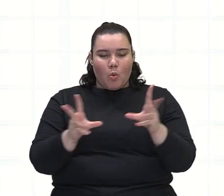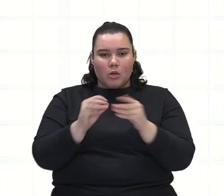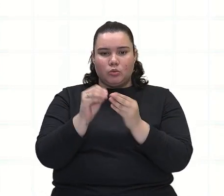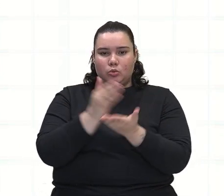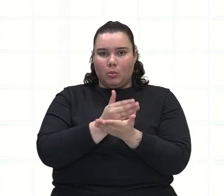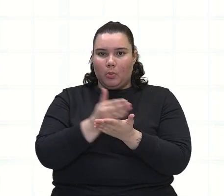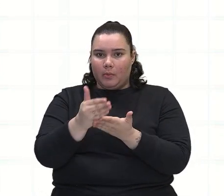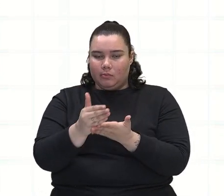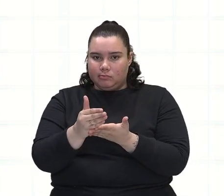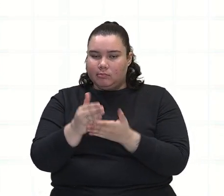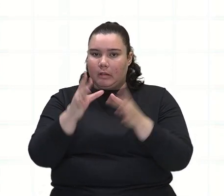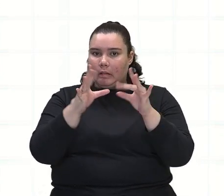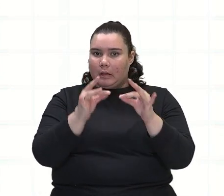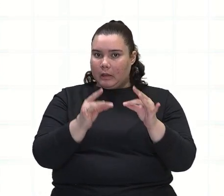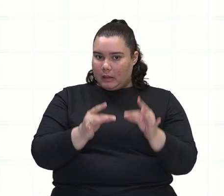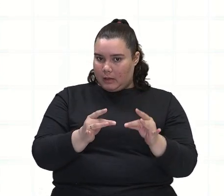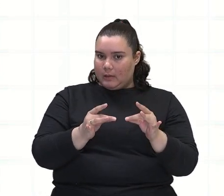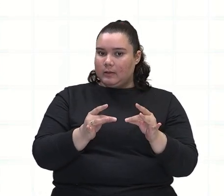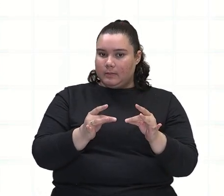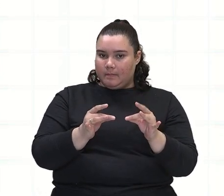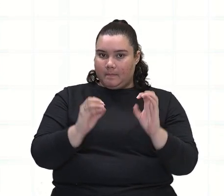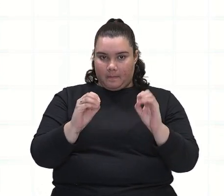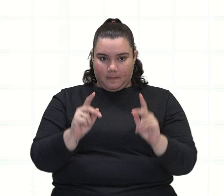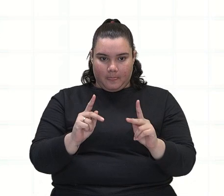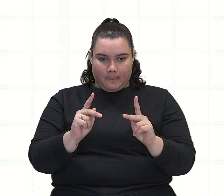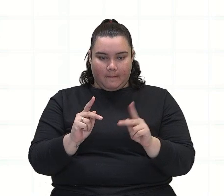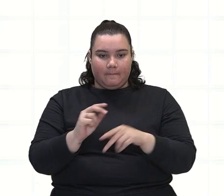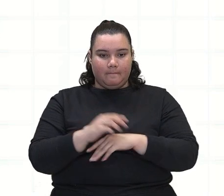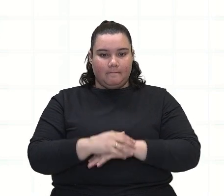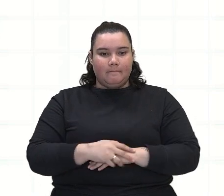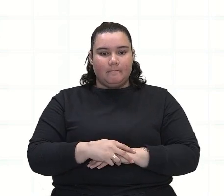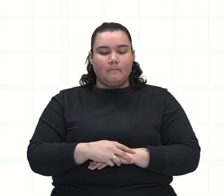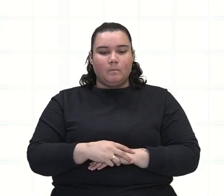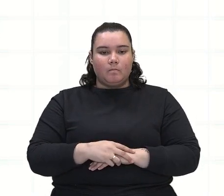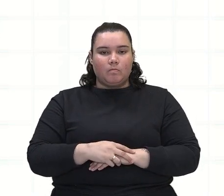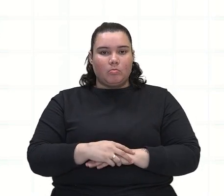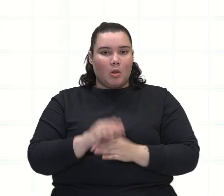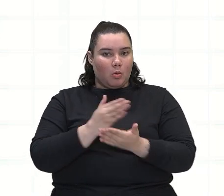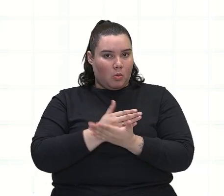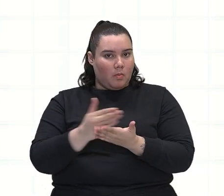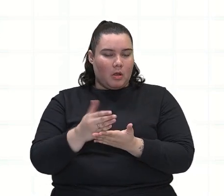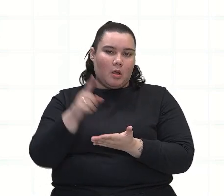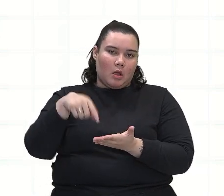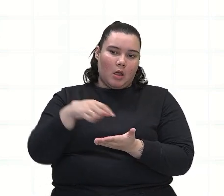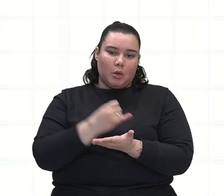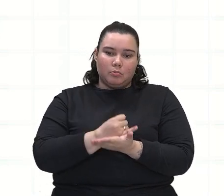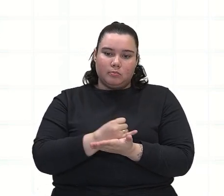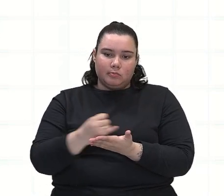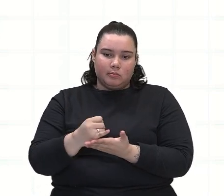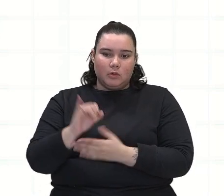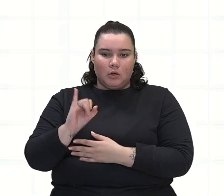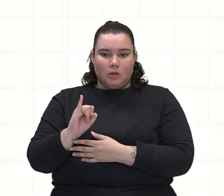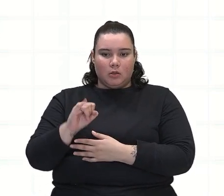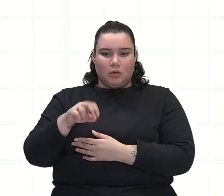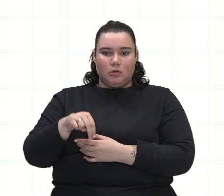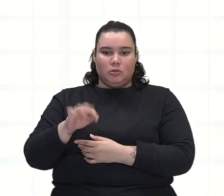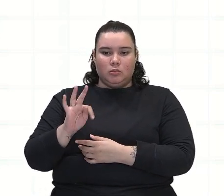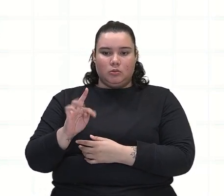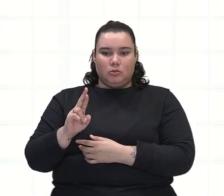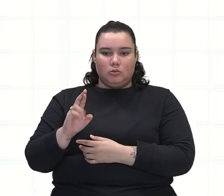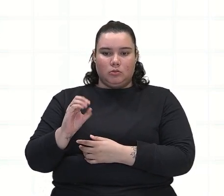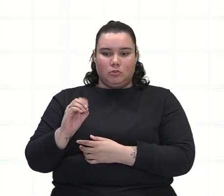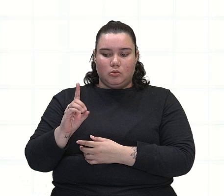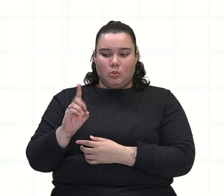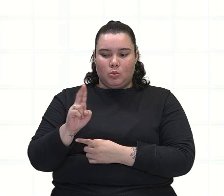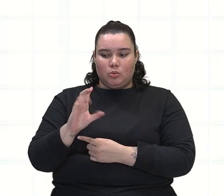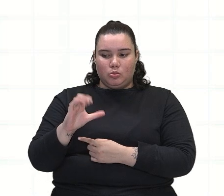uma exposição inicial, certo? Vou apresentar inicialmente esse tema. Na introdução, você já sabe sobre o